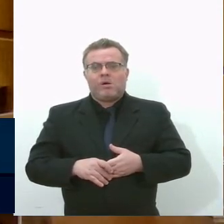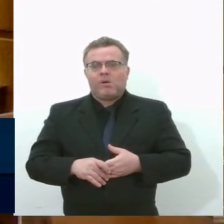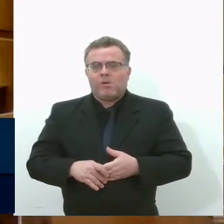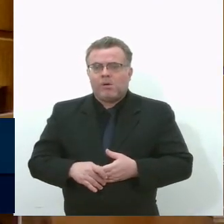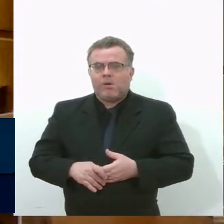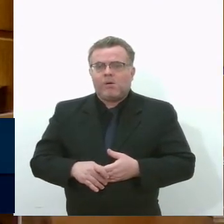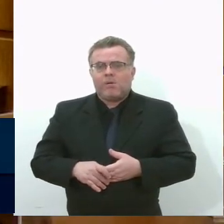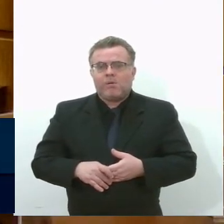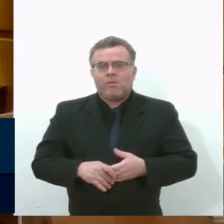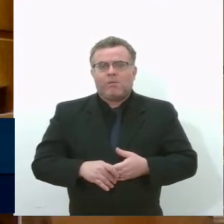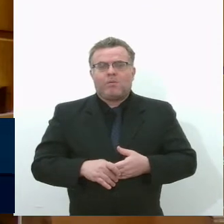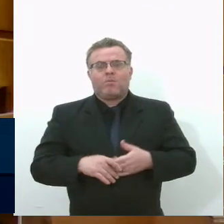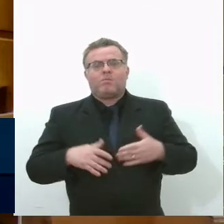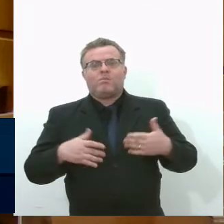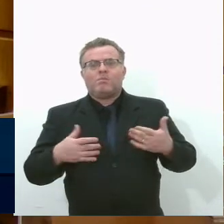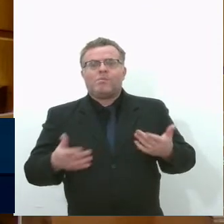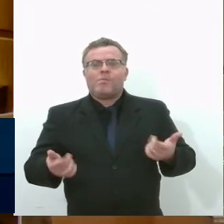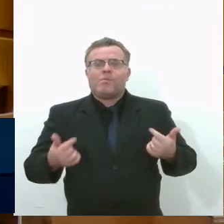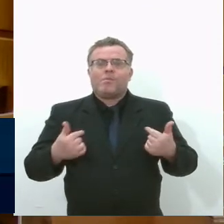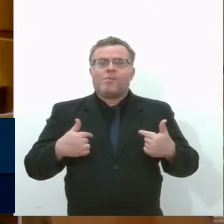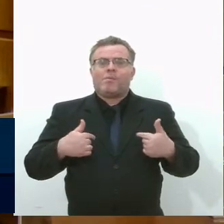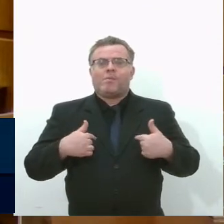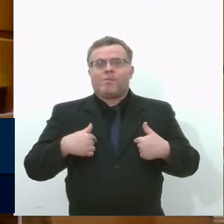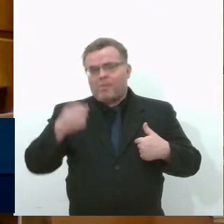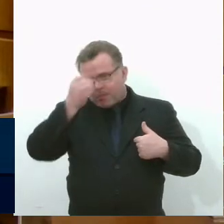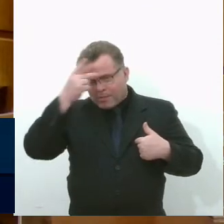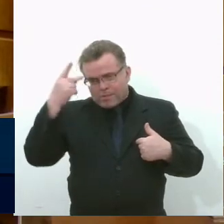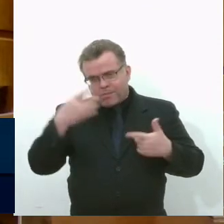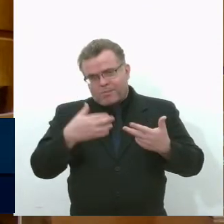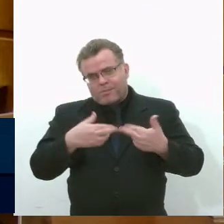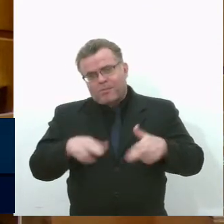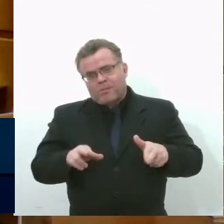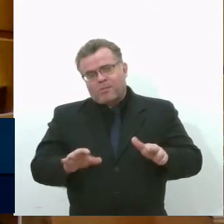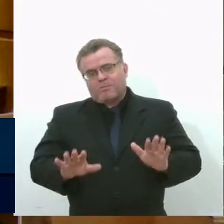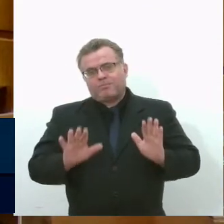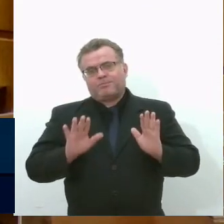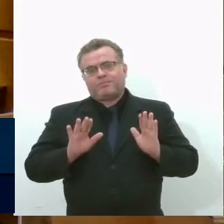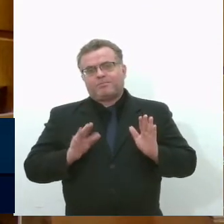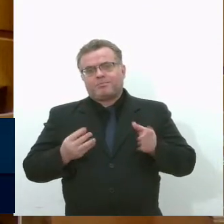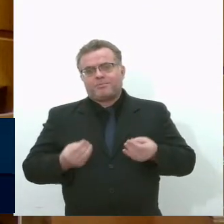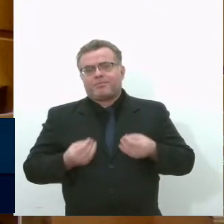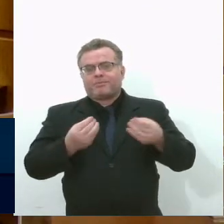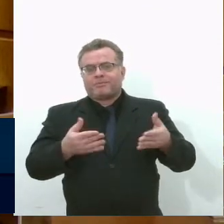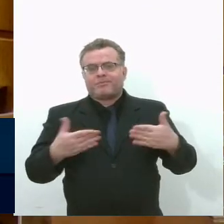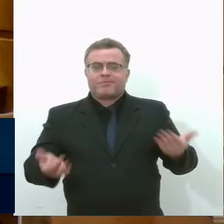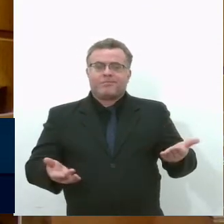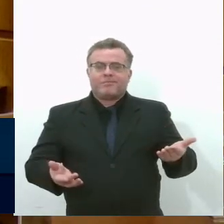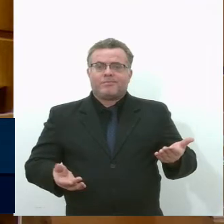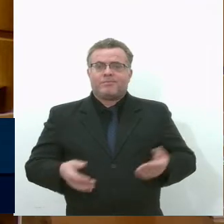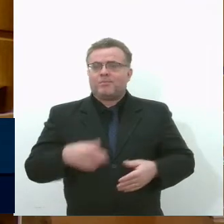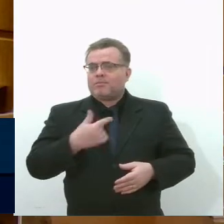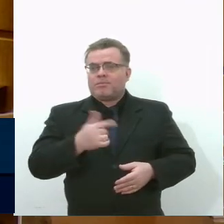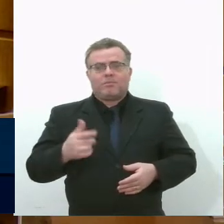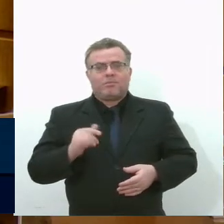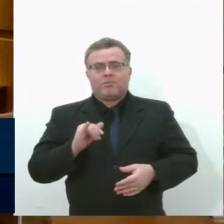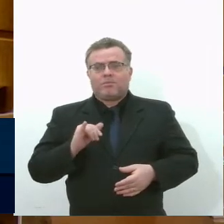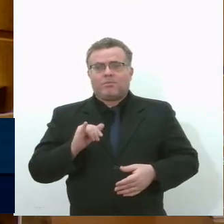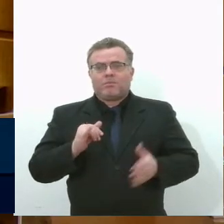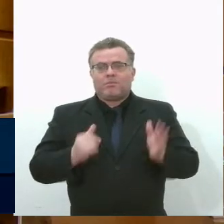Como é que eu, prefeito, vou agir, vou levar um benefício se não posso cobrar imposto? Quem não pode